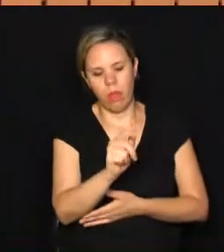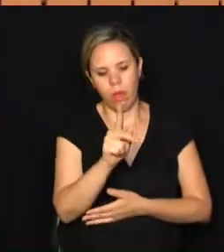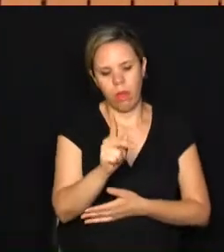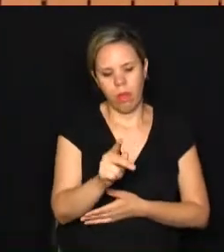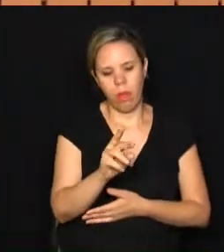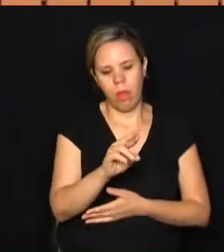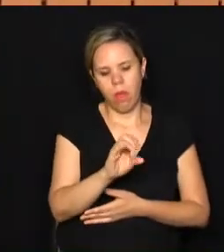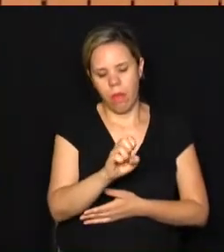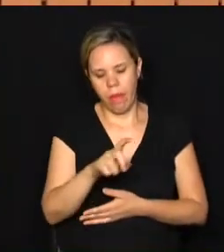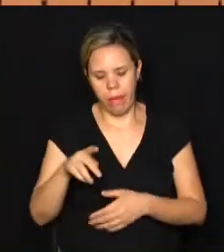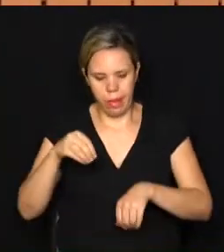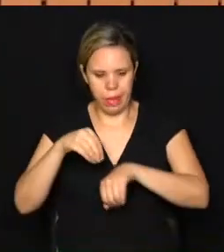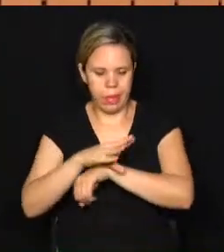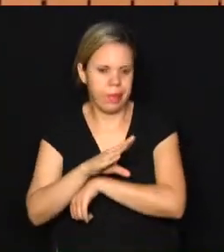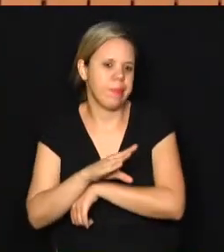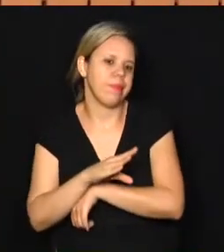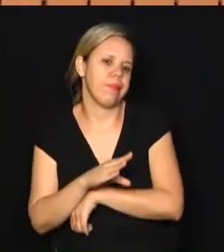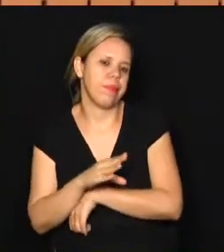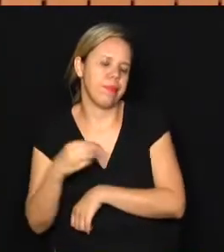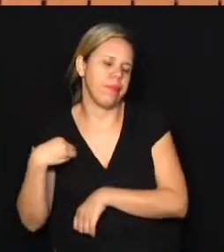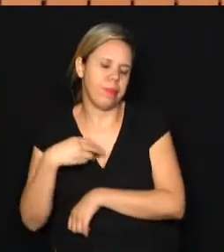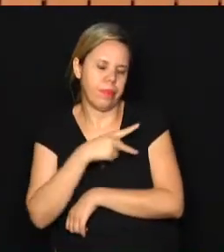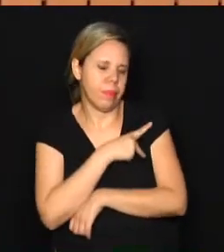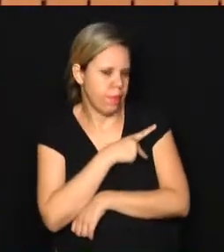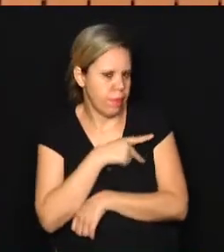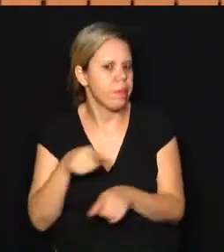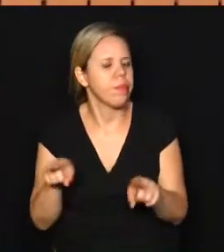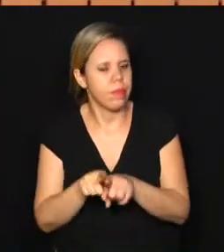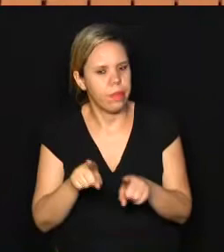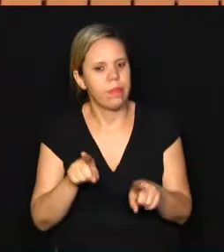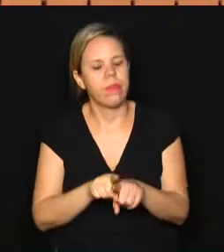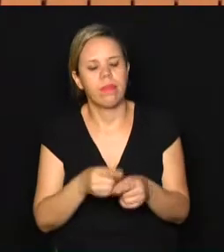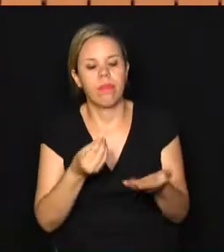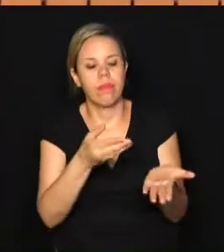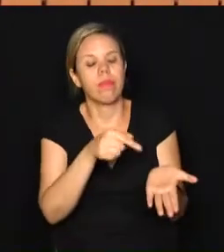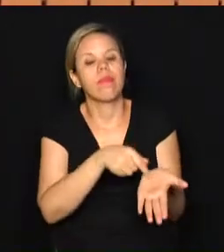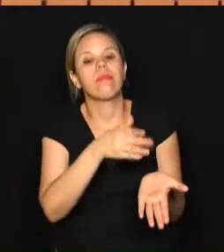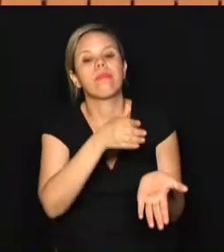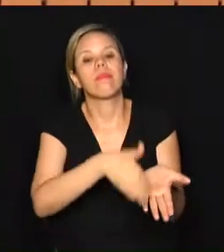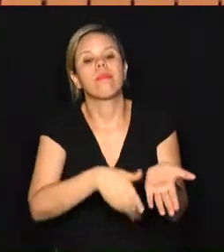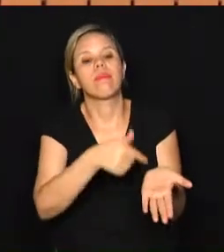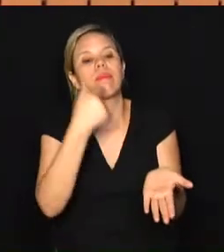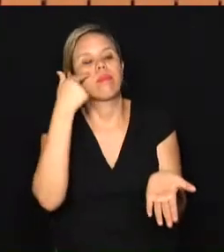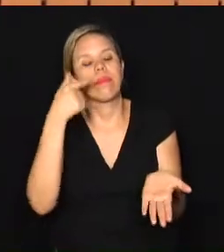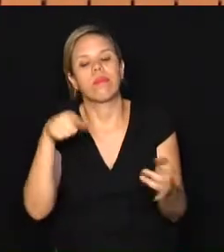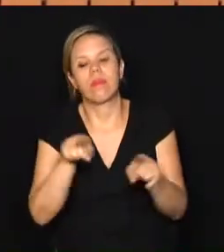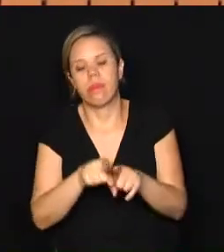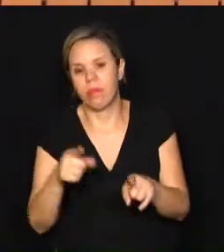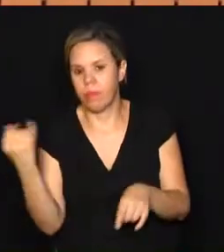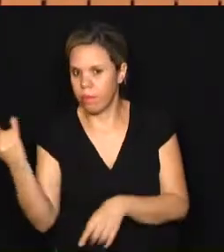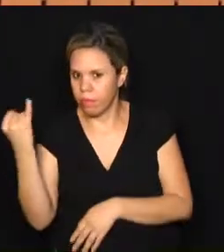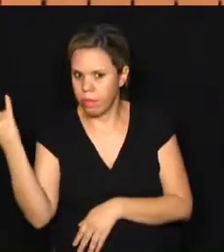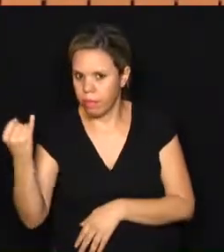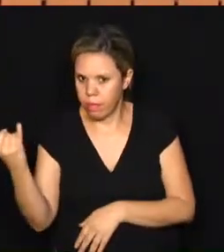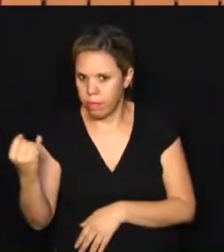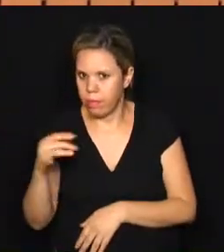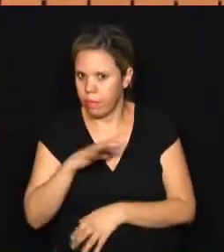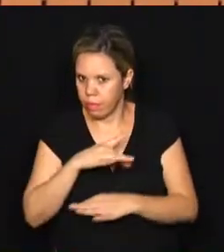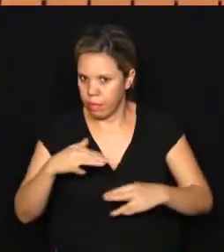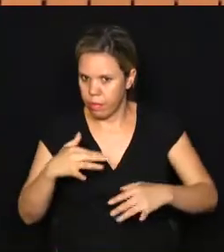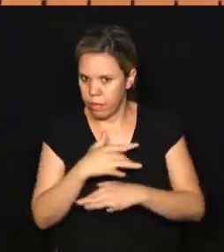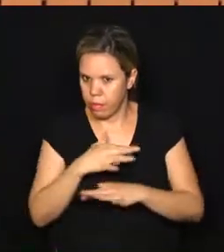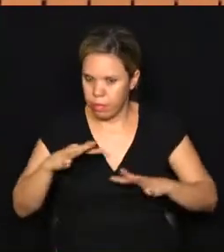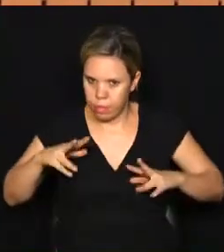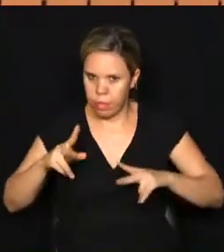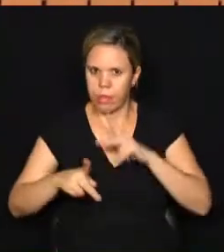levando isso para o Ministério Público também, mas também é importante que a cidade como um